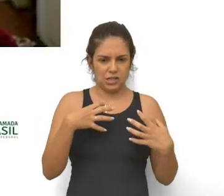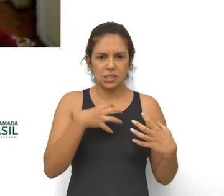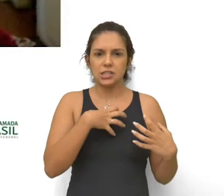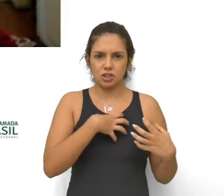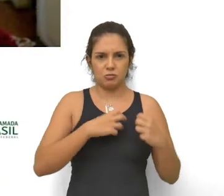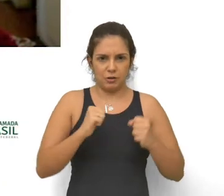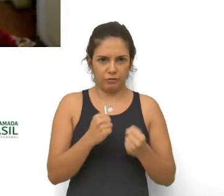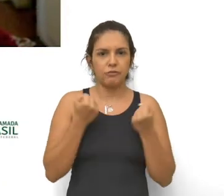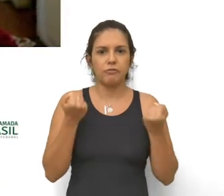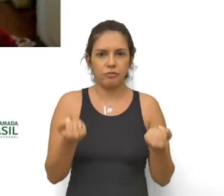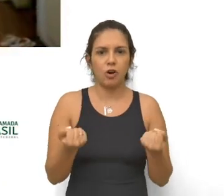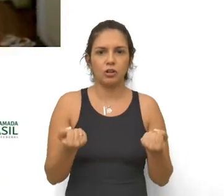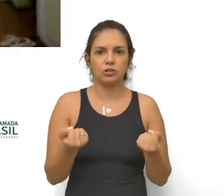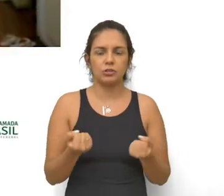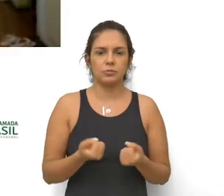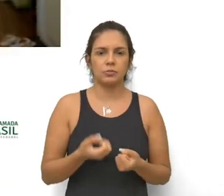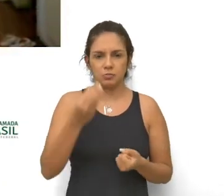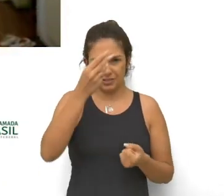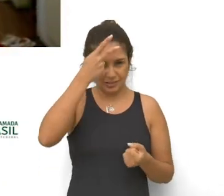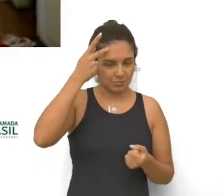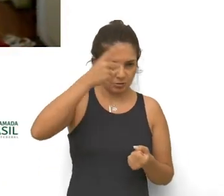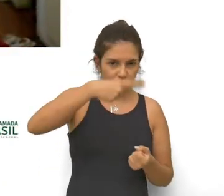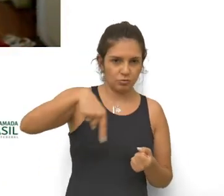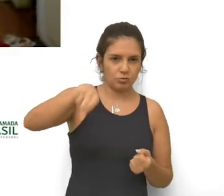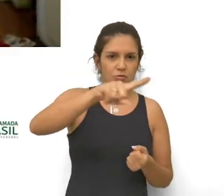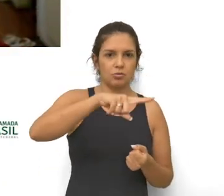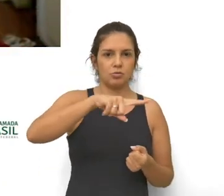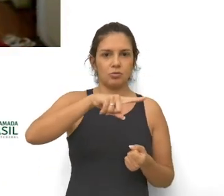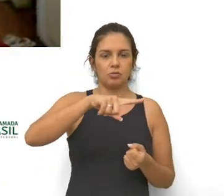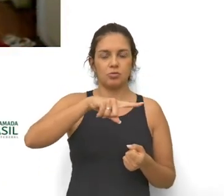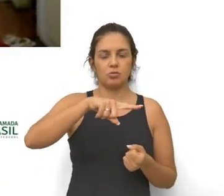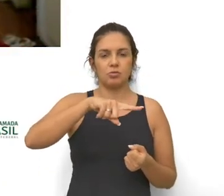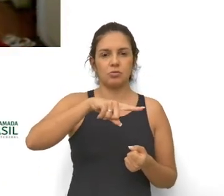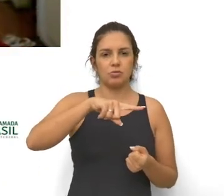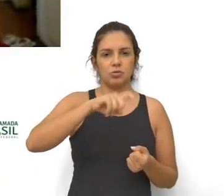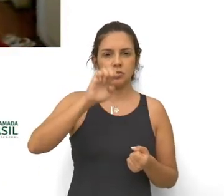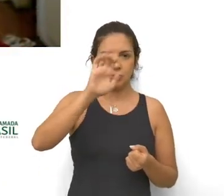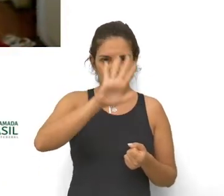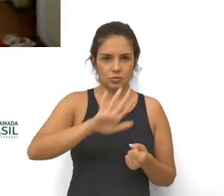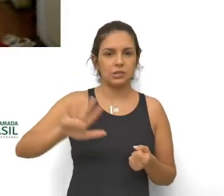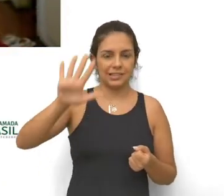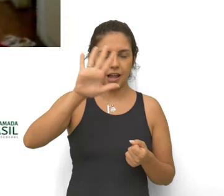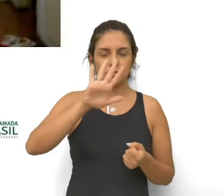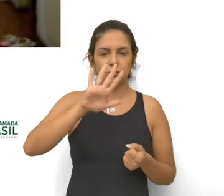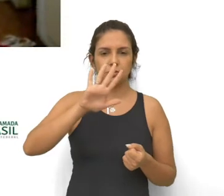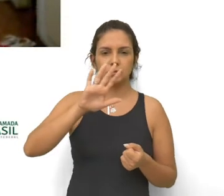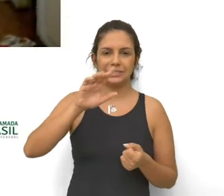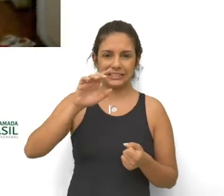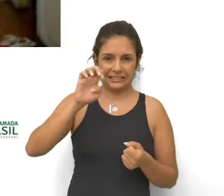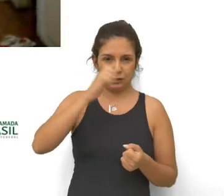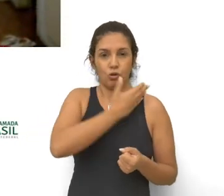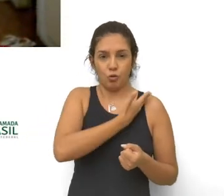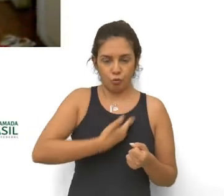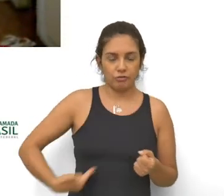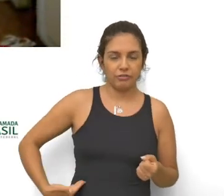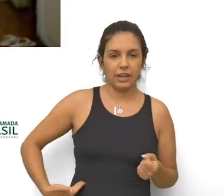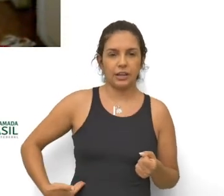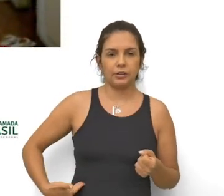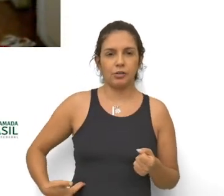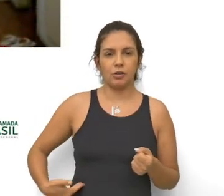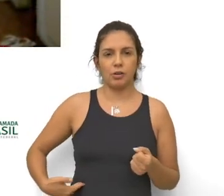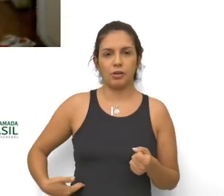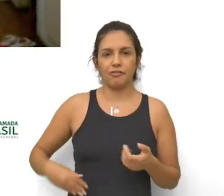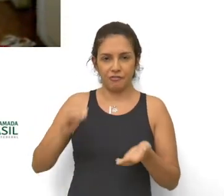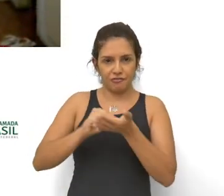está muito forte, né? Muitas pessoas colocam no Estado um certo amparo